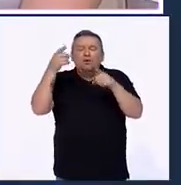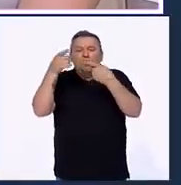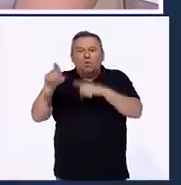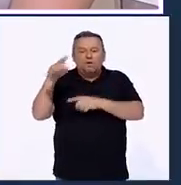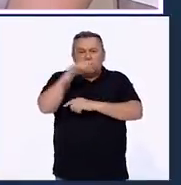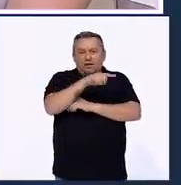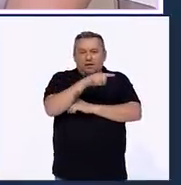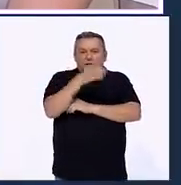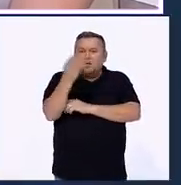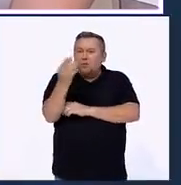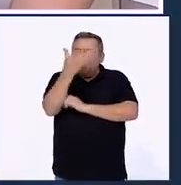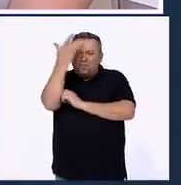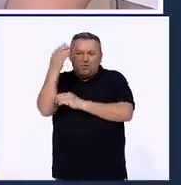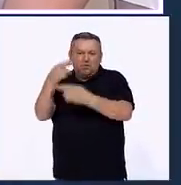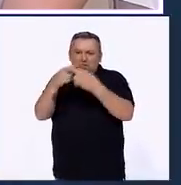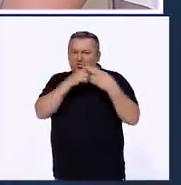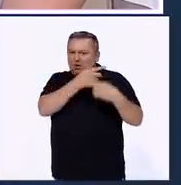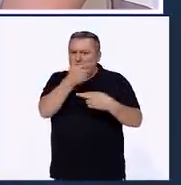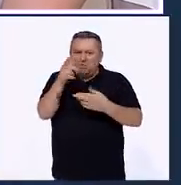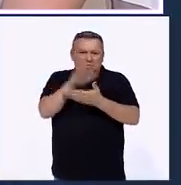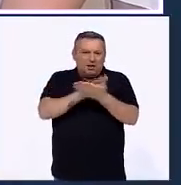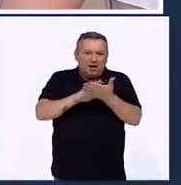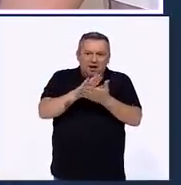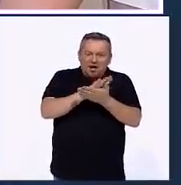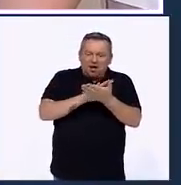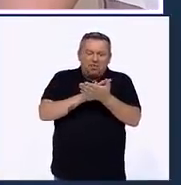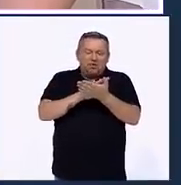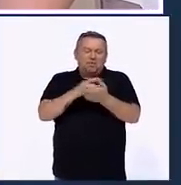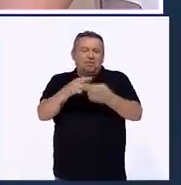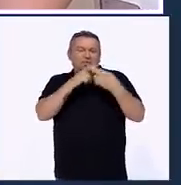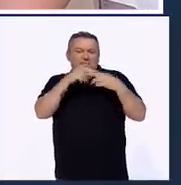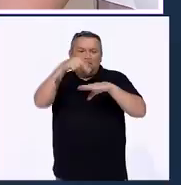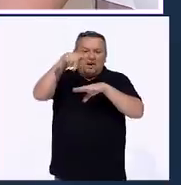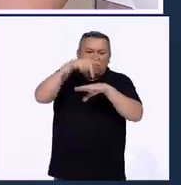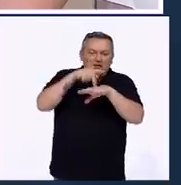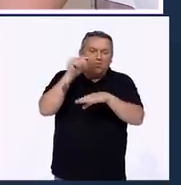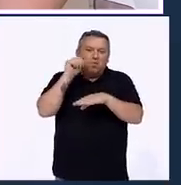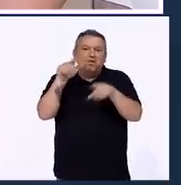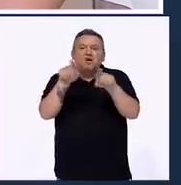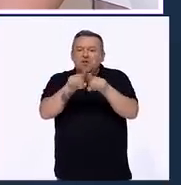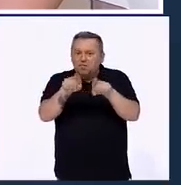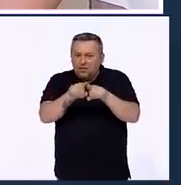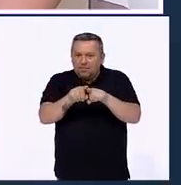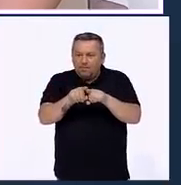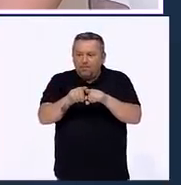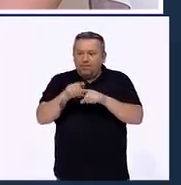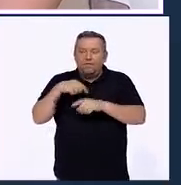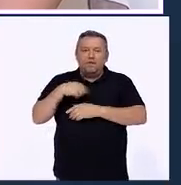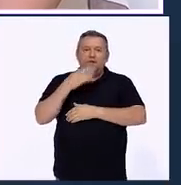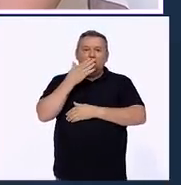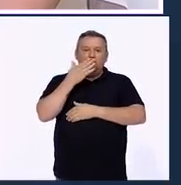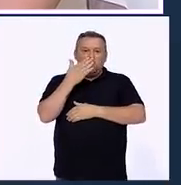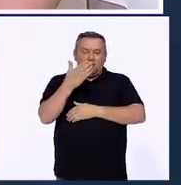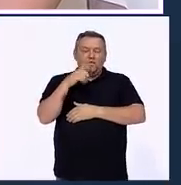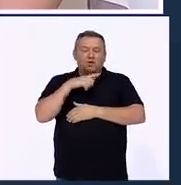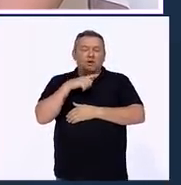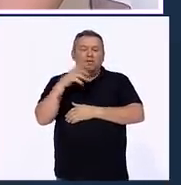não tem responsabilidade nenhuma, nem com as pessoas e nem com o país, e muito menos com as mulheres brasileiras. Você pediu ou está recebendo